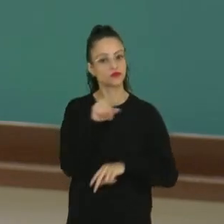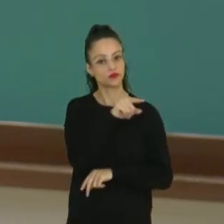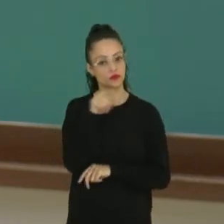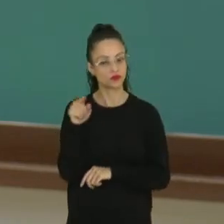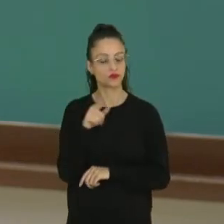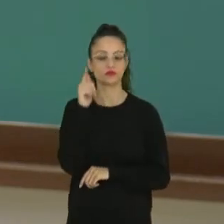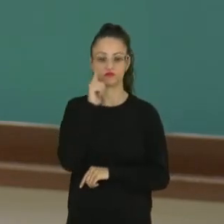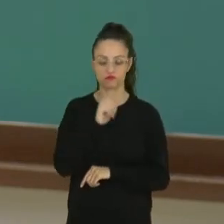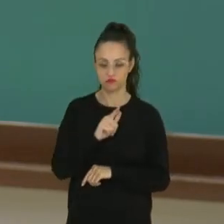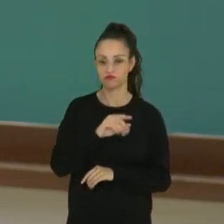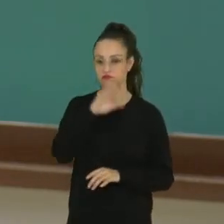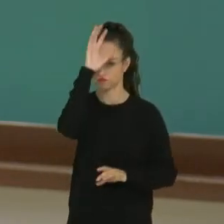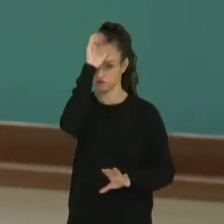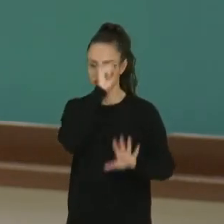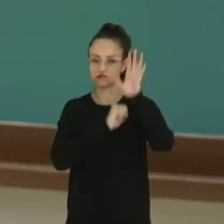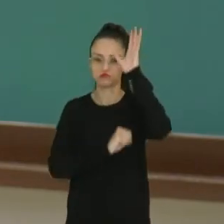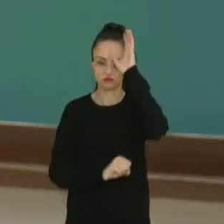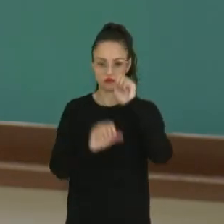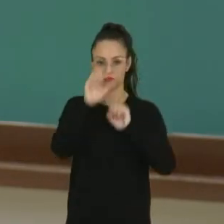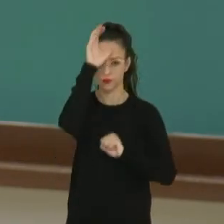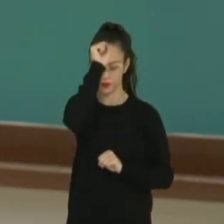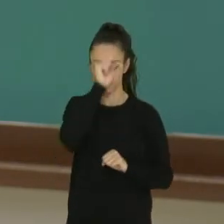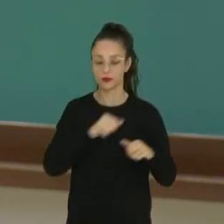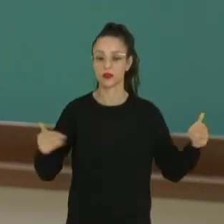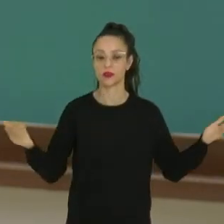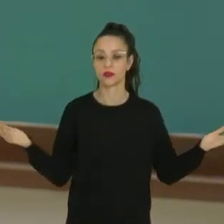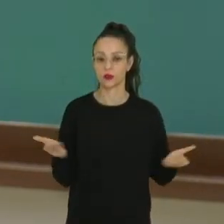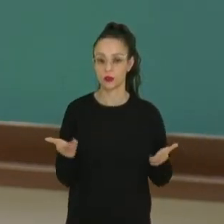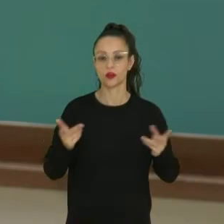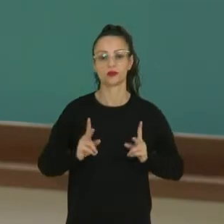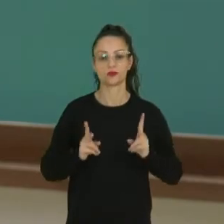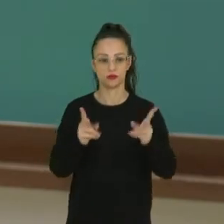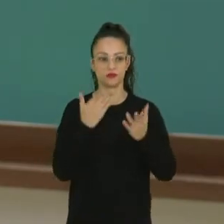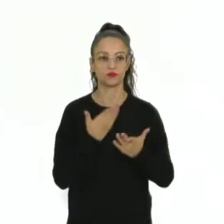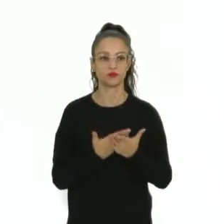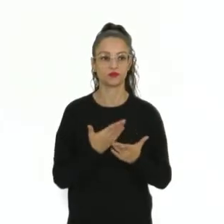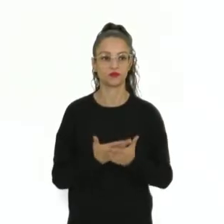um tempo de muito aprendizado. E agora vamos continuar.